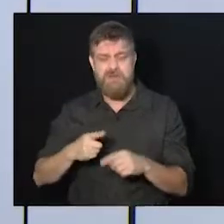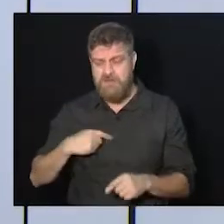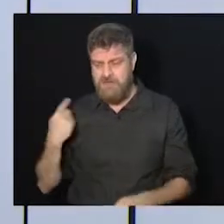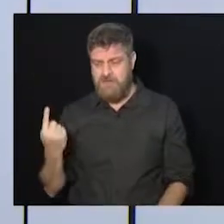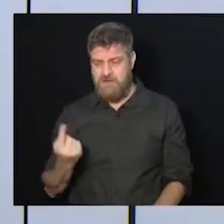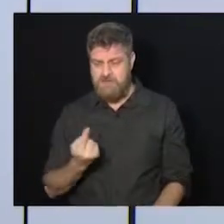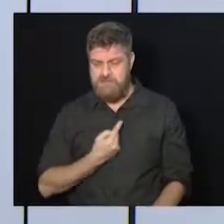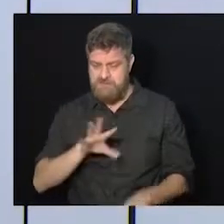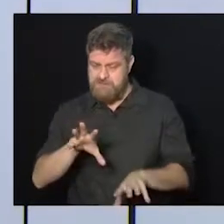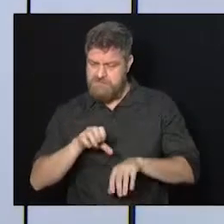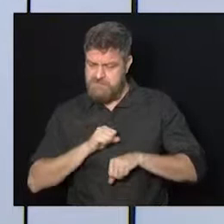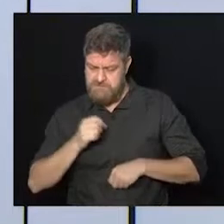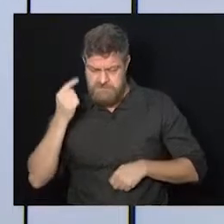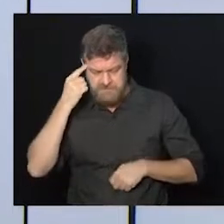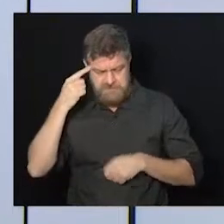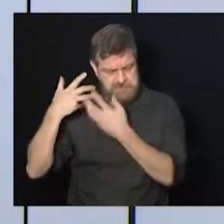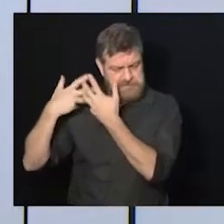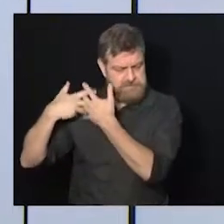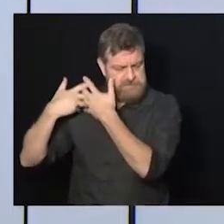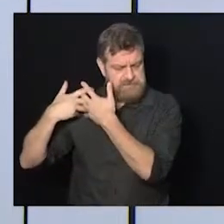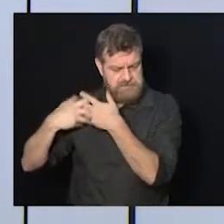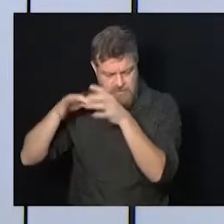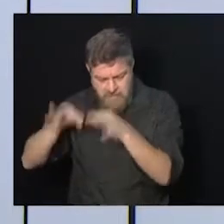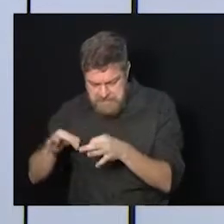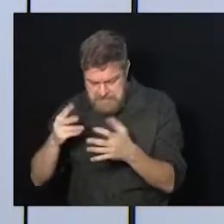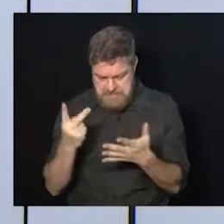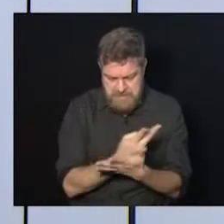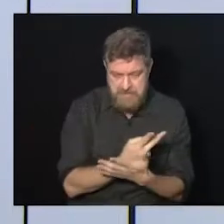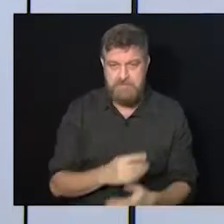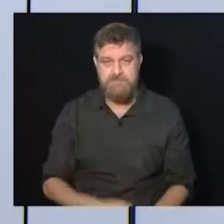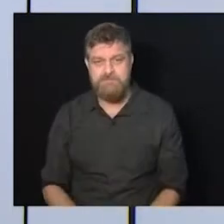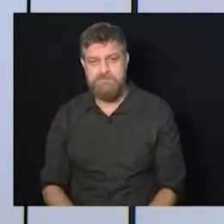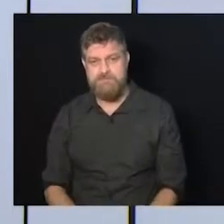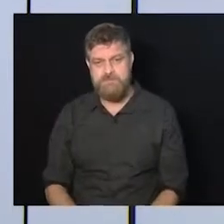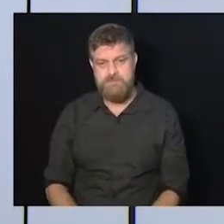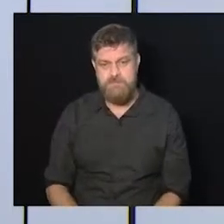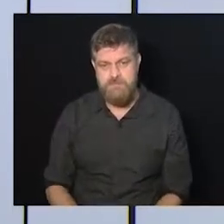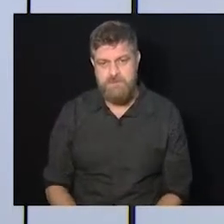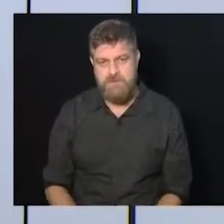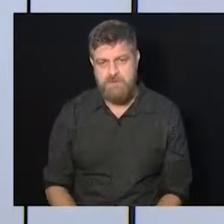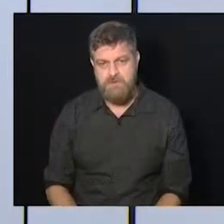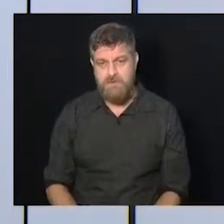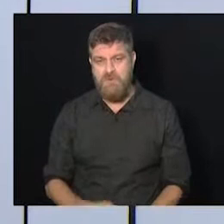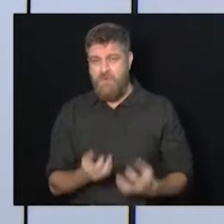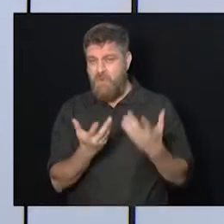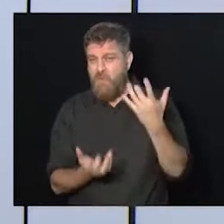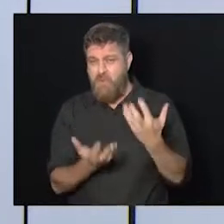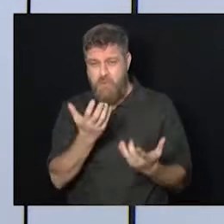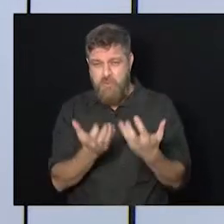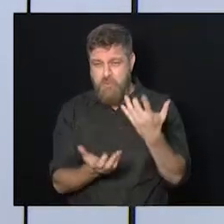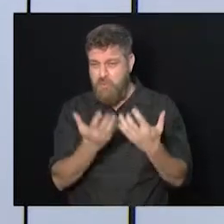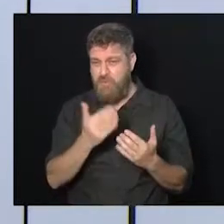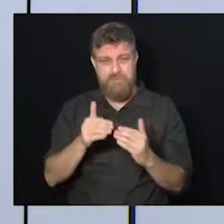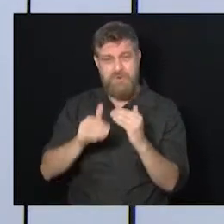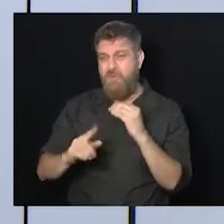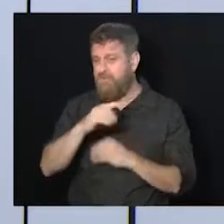gente entre no mérito que não é, né, o realmente desse bioma. Então, assim, o fogo, ele não faz parte do